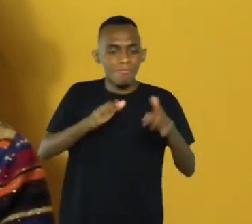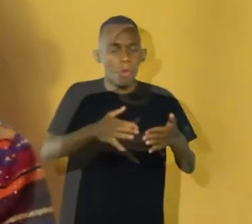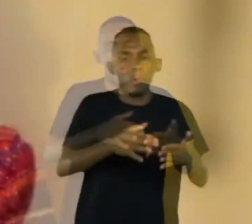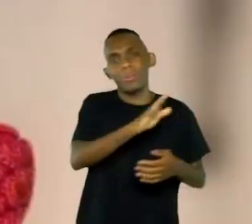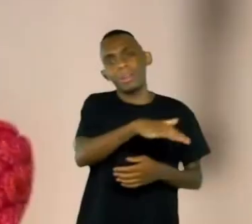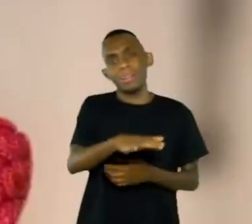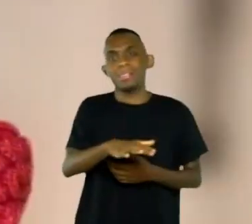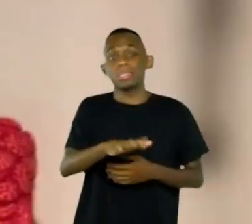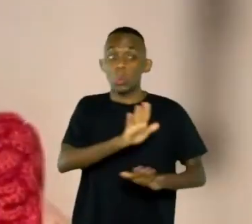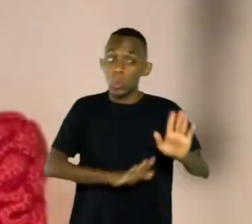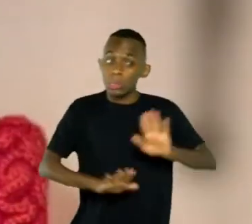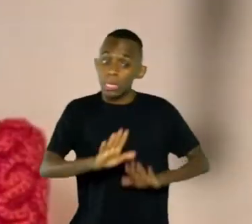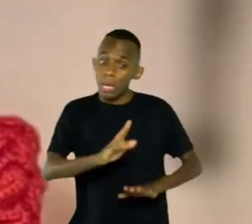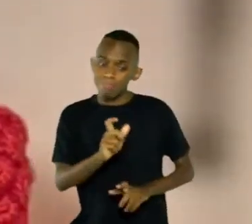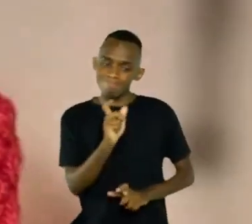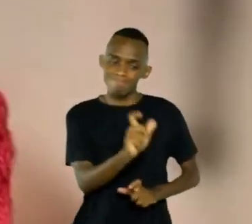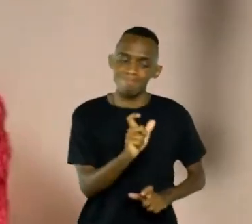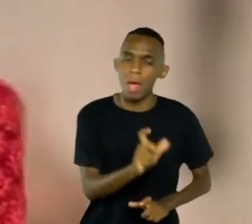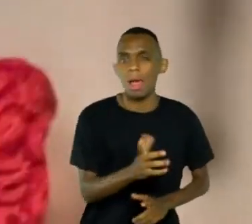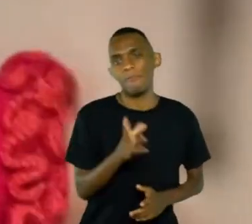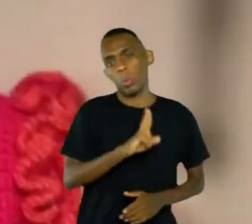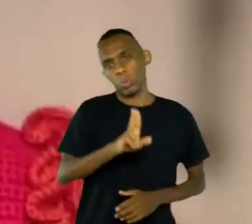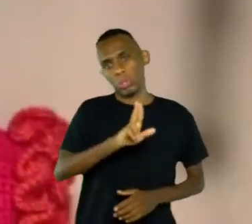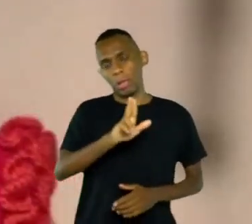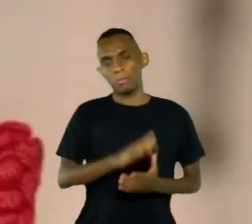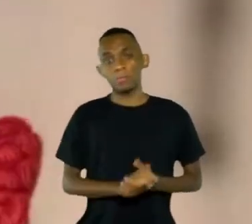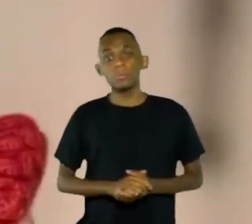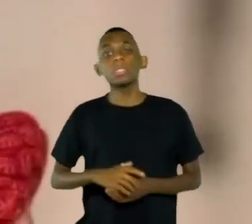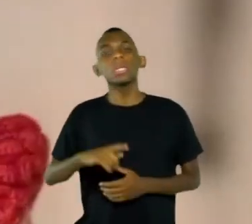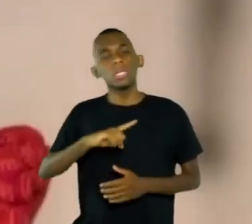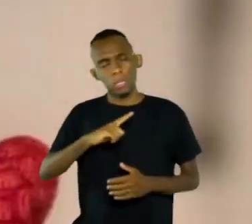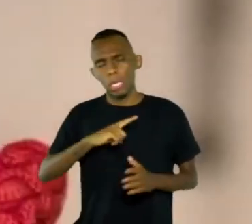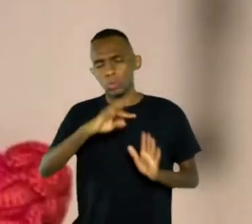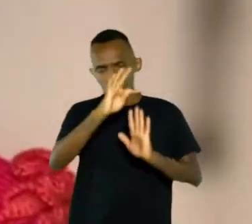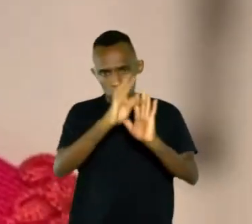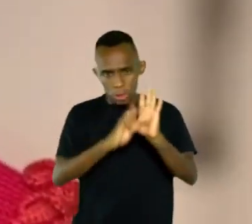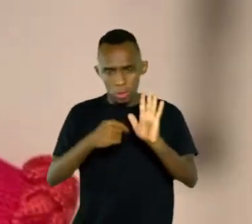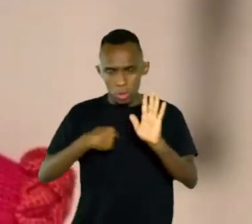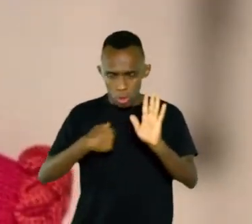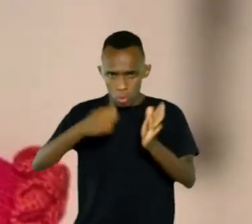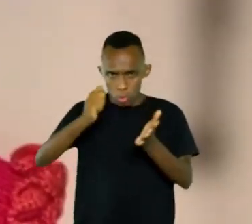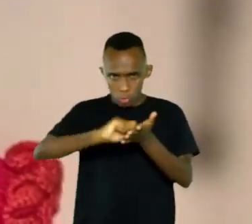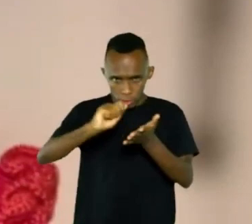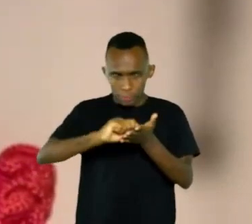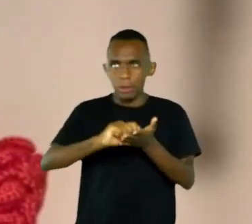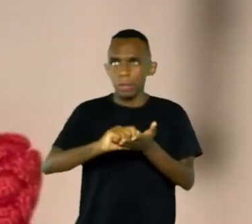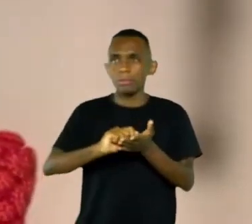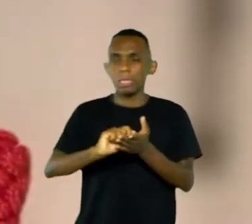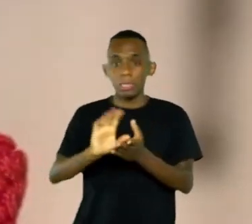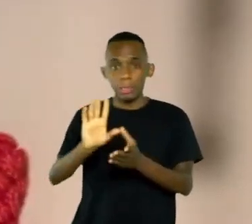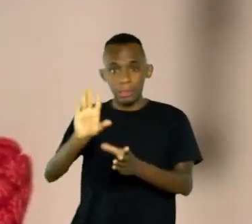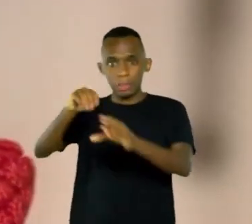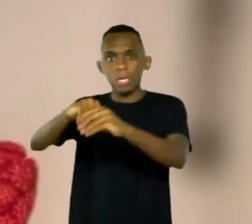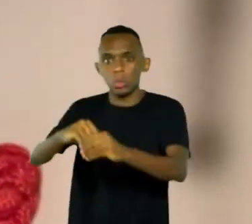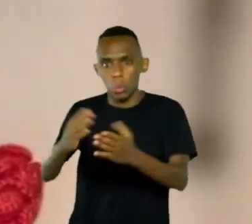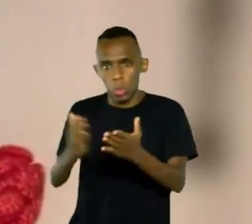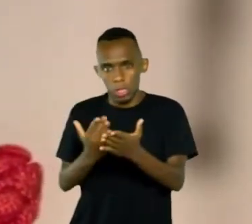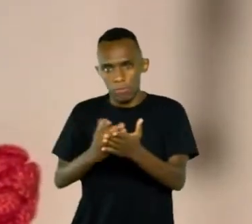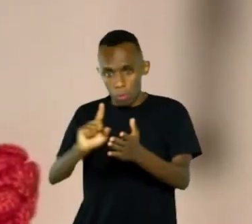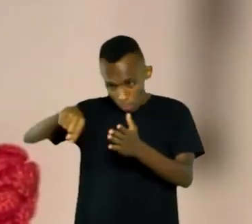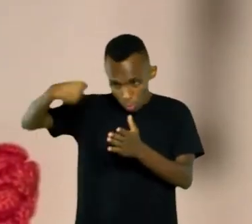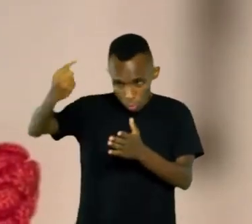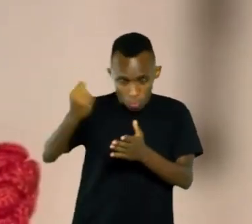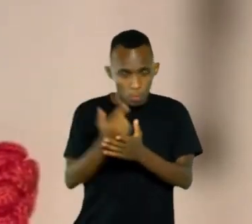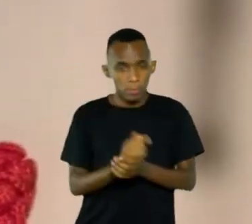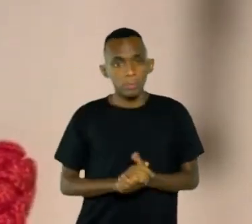É. Eu tenho até um texto que eu escrevi recentemente, ele vai estar no meu próximo livro, que ele conta um pouco sobre a mudança